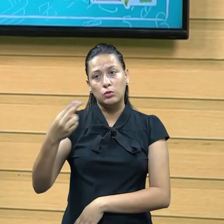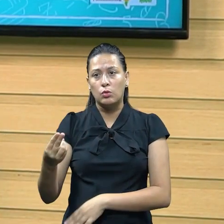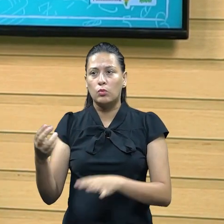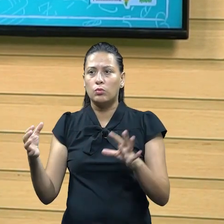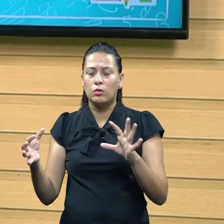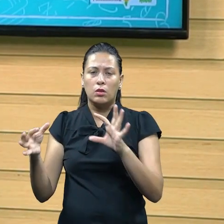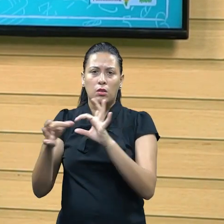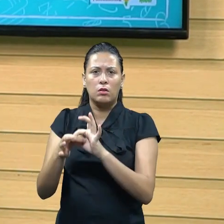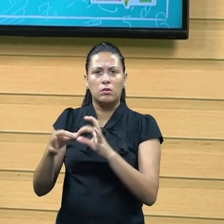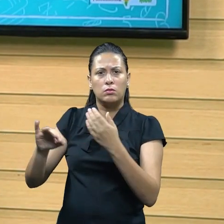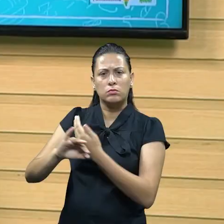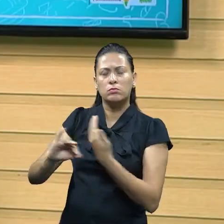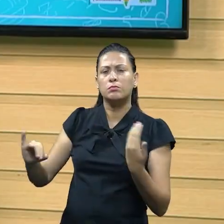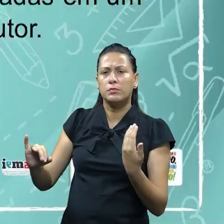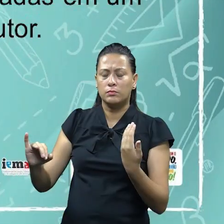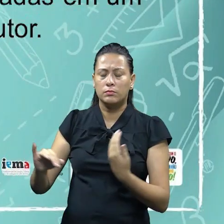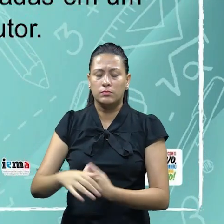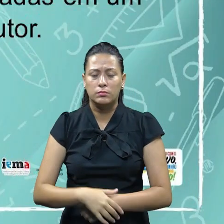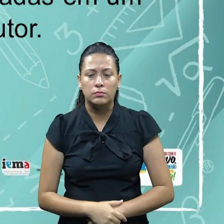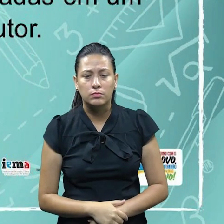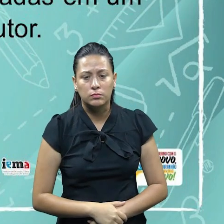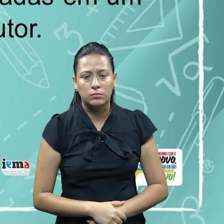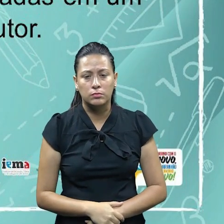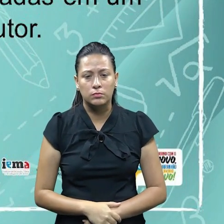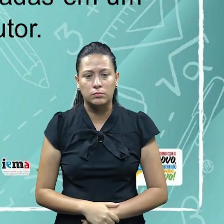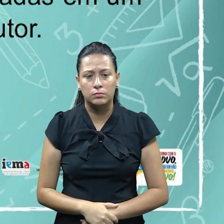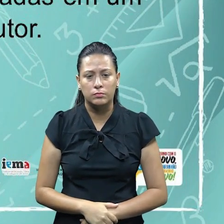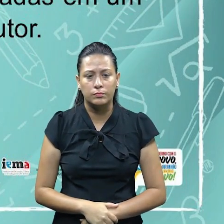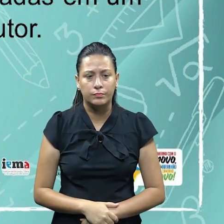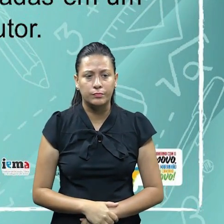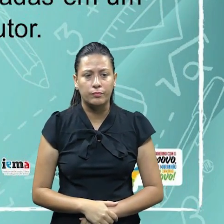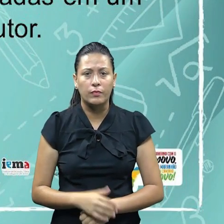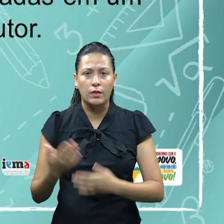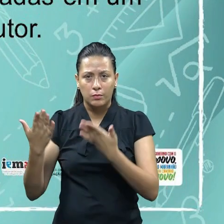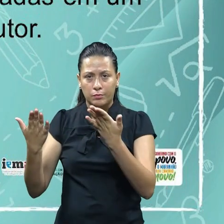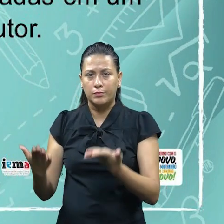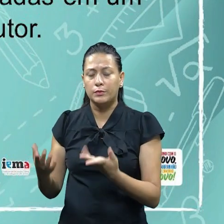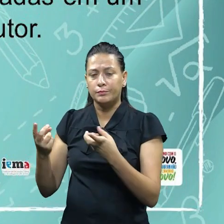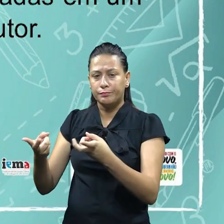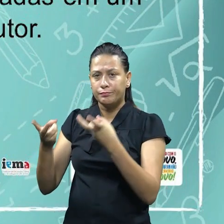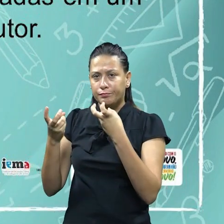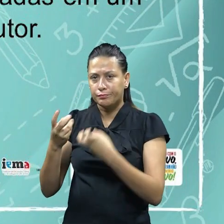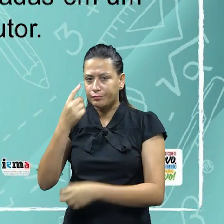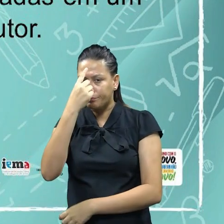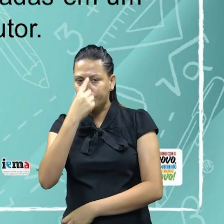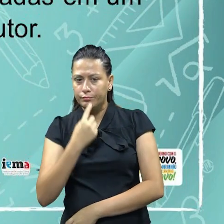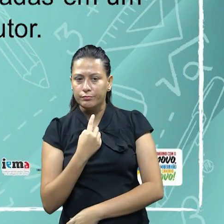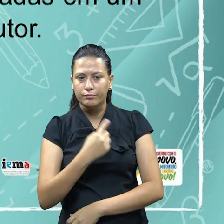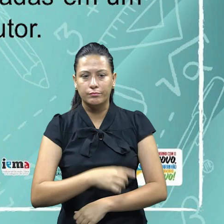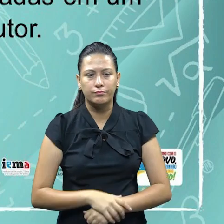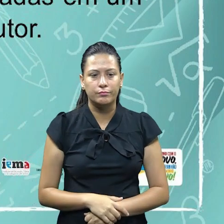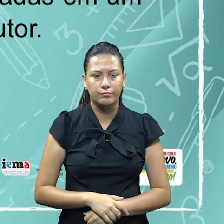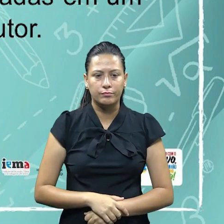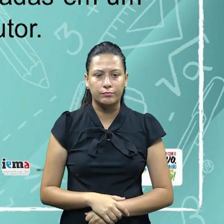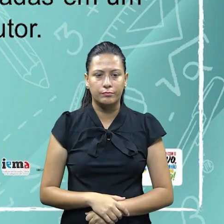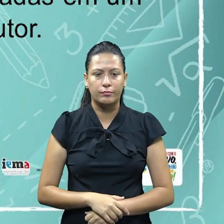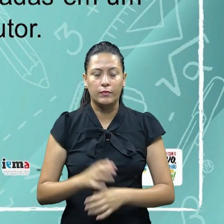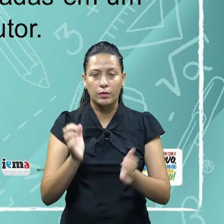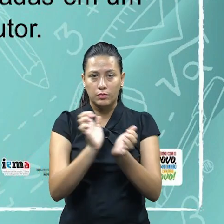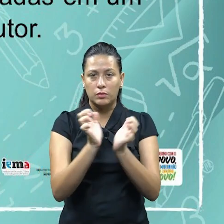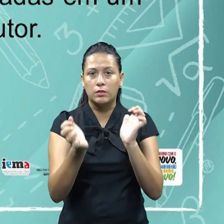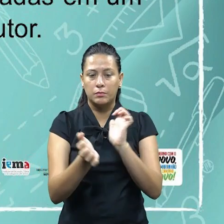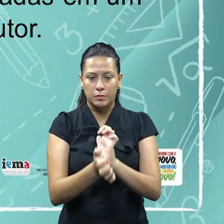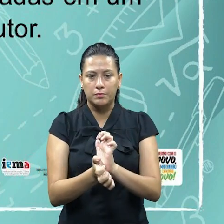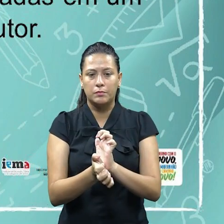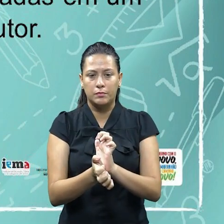separadas, esses condutores individuais. E aí também você pode acompanhar no esqueminha, essas duas massas que aparecem aí, uma